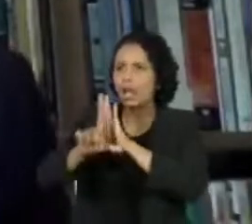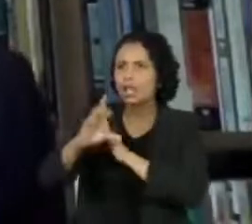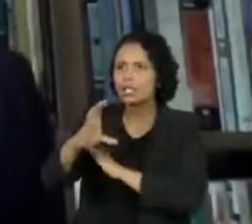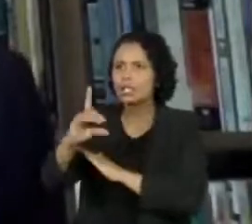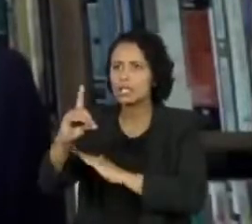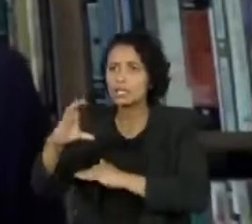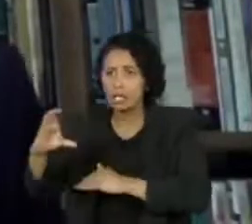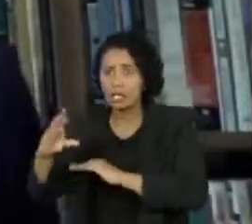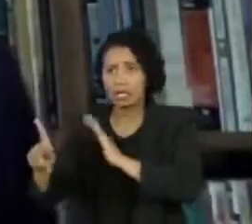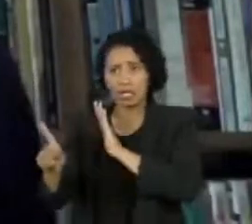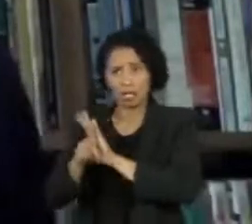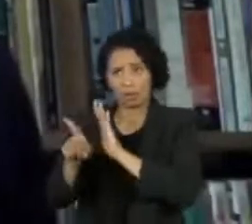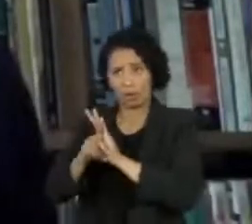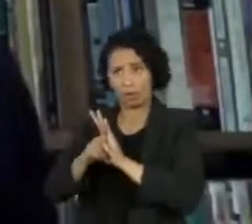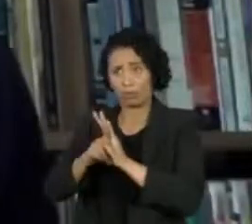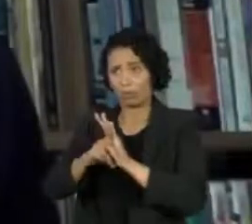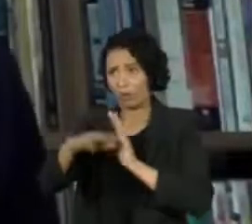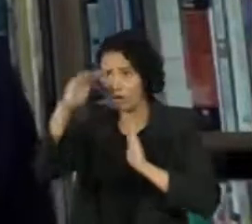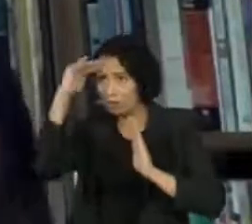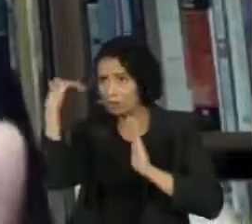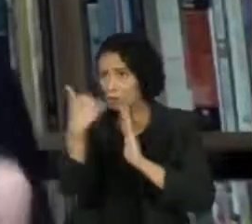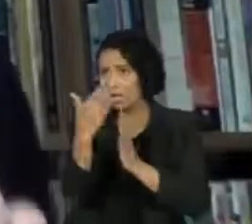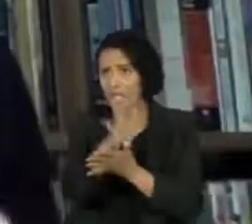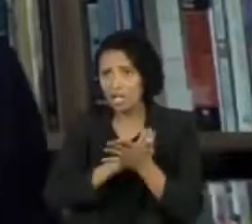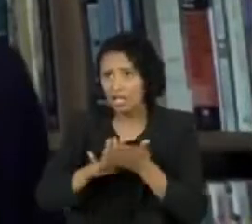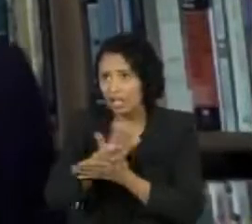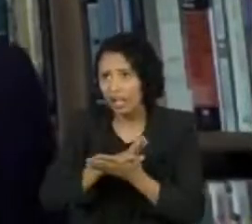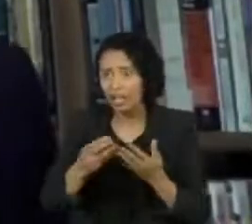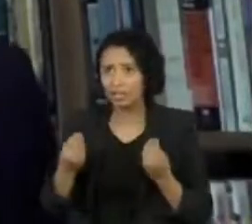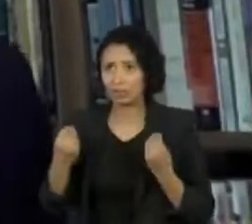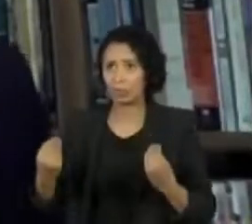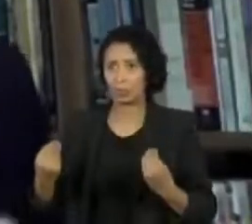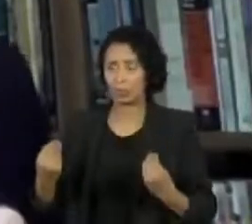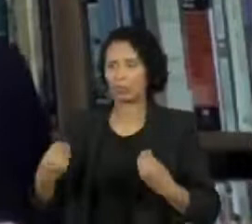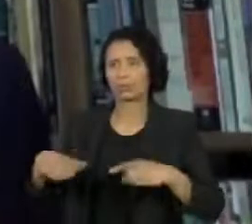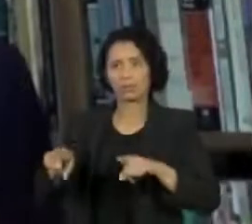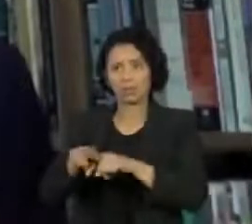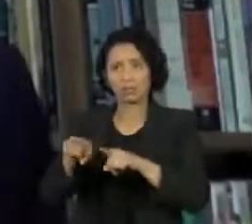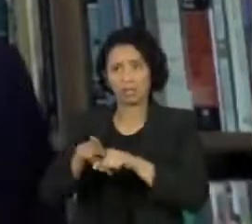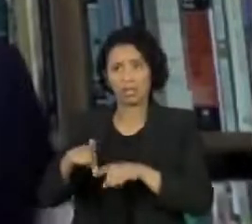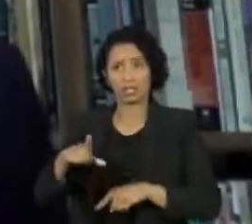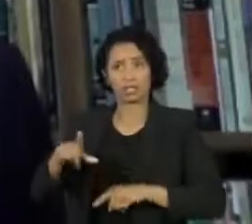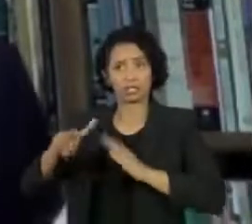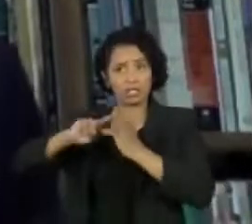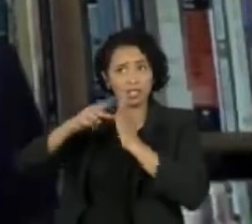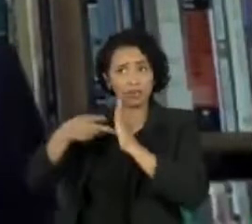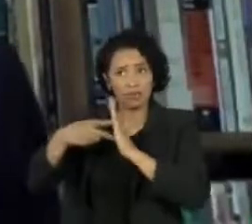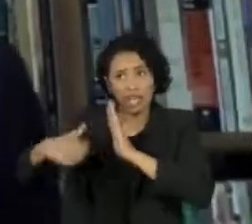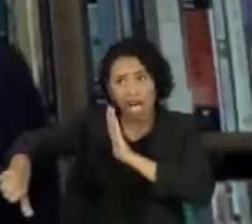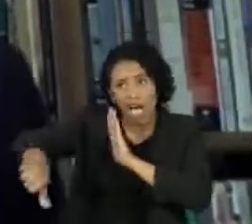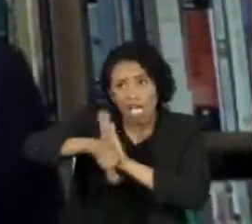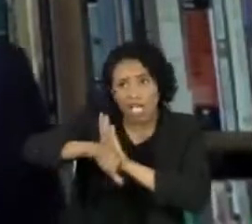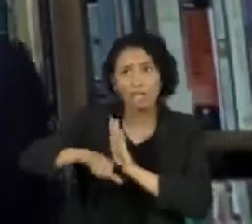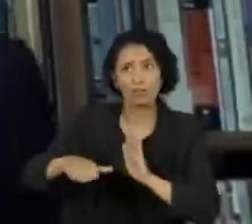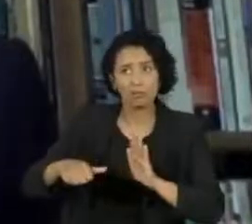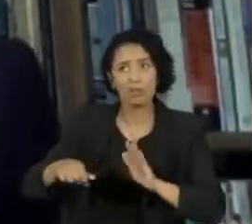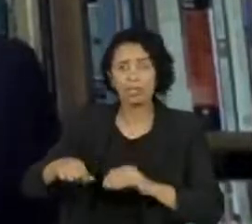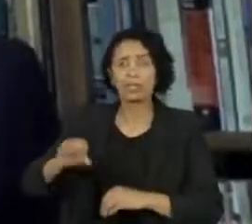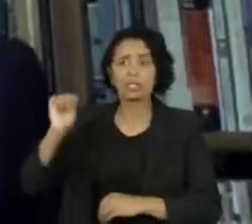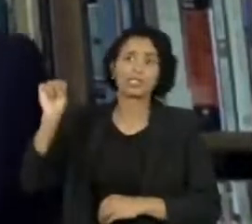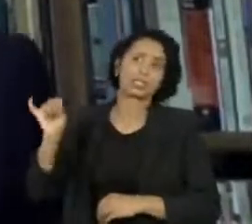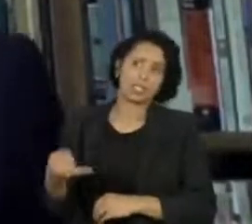muito desrespeitado, e vamos lembrar que o Código tipifica essas condutas também como crime, né, passíveis de